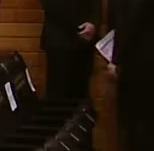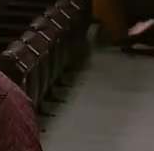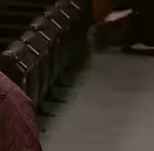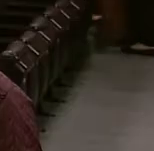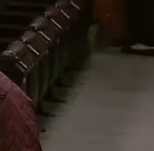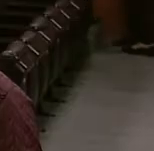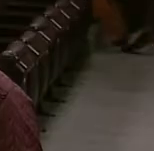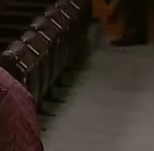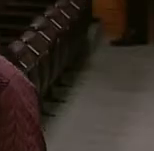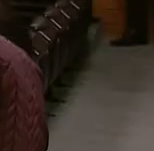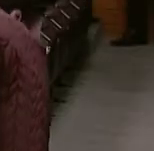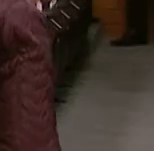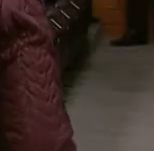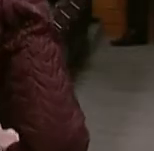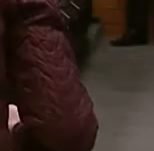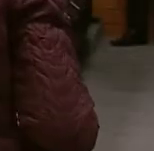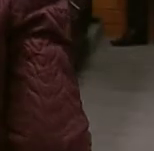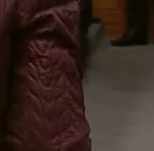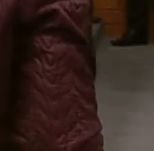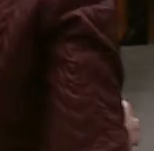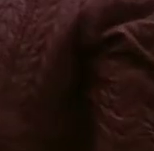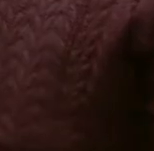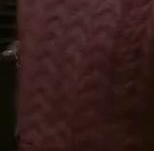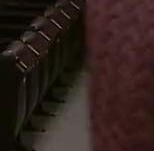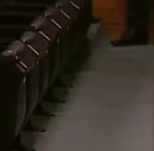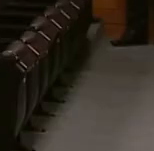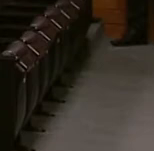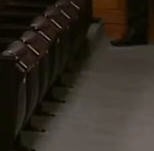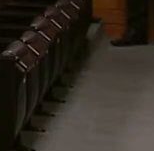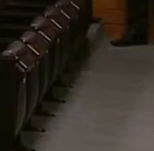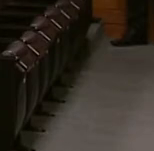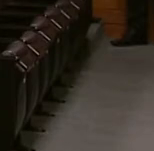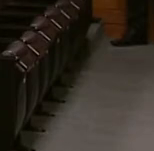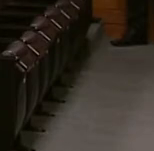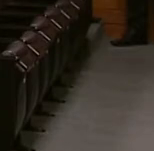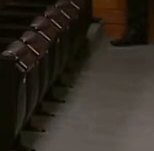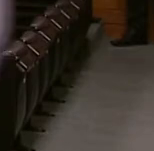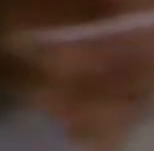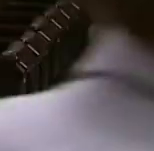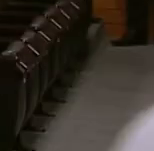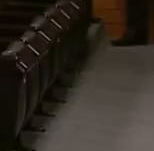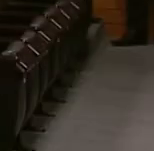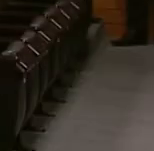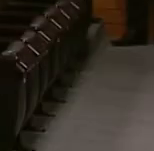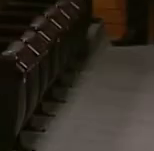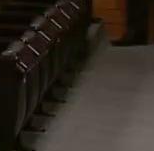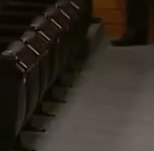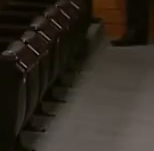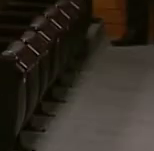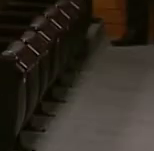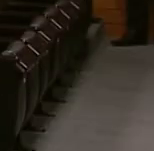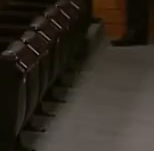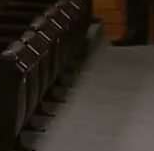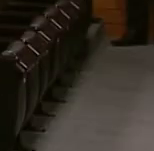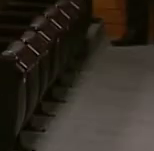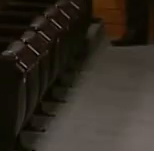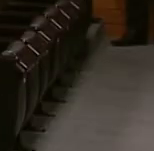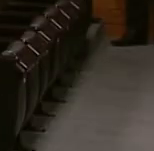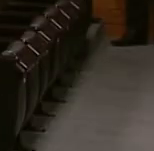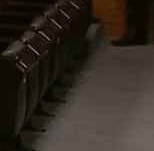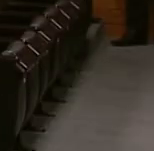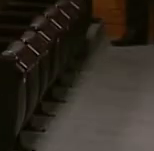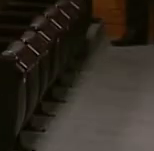Senhoras e senhores, nós estamos com problemas técnicos aqui para a execução do hino nacional, então o cerimonial pede desculpas e eu convido-os nesse momento a sentarem e